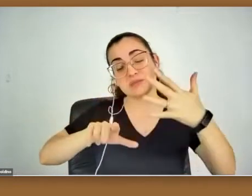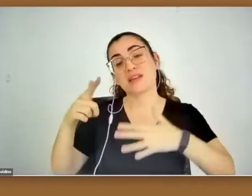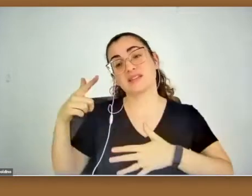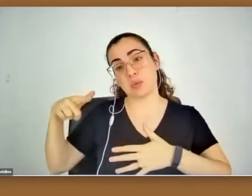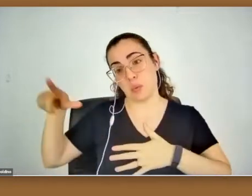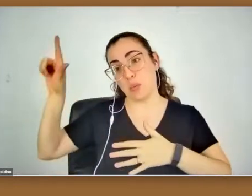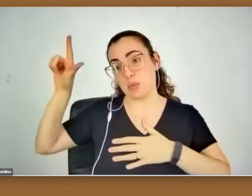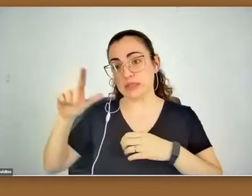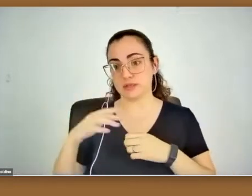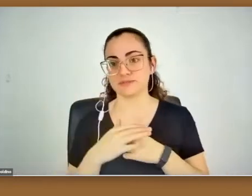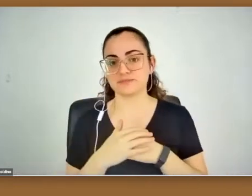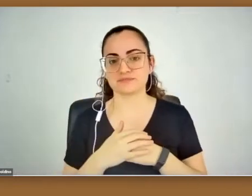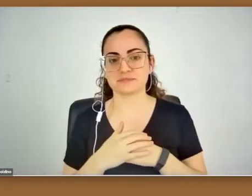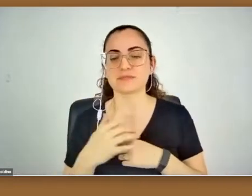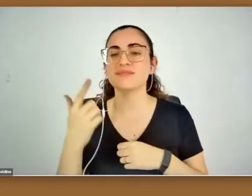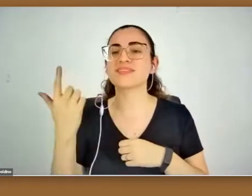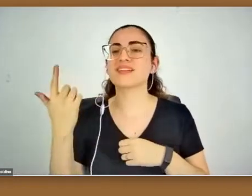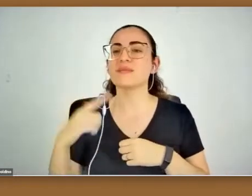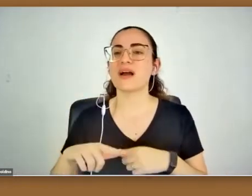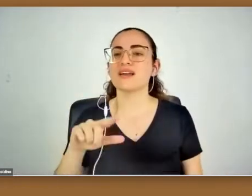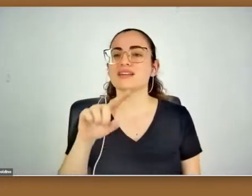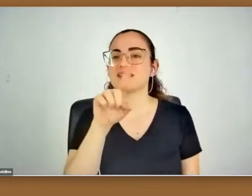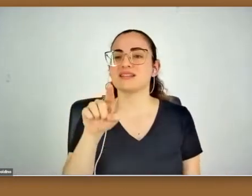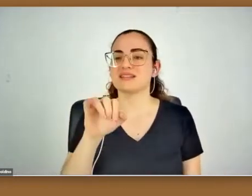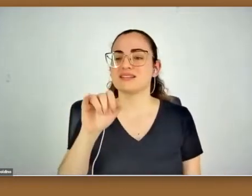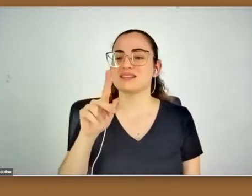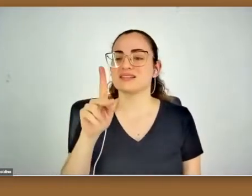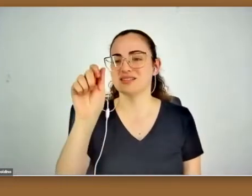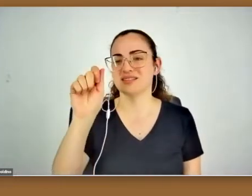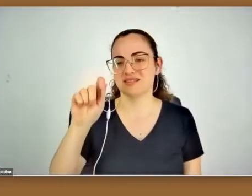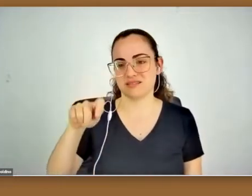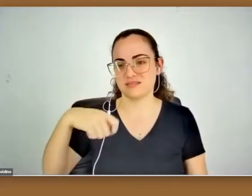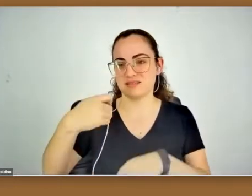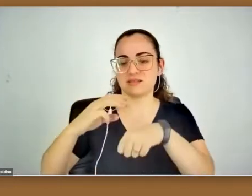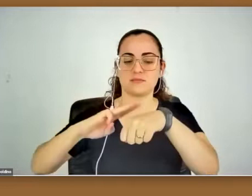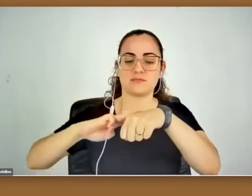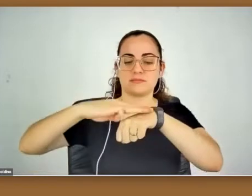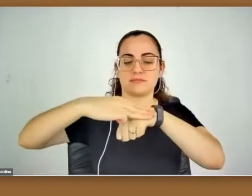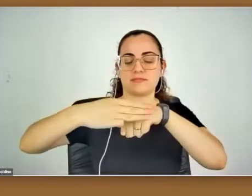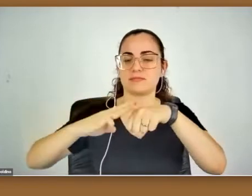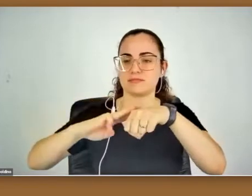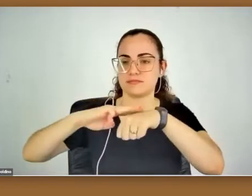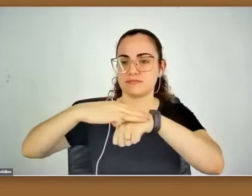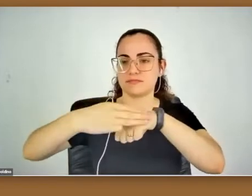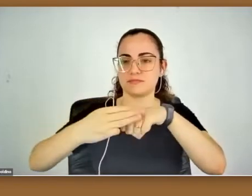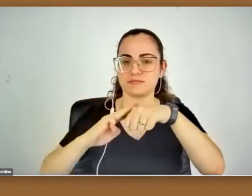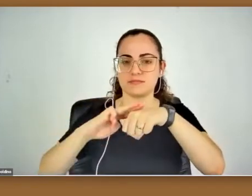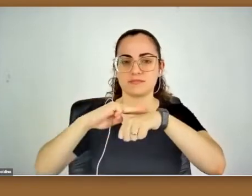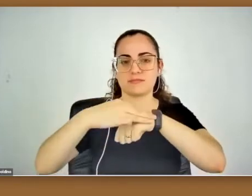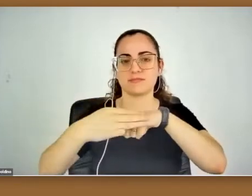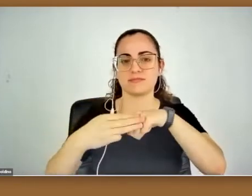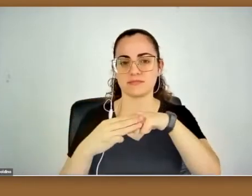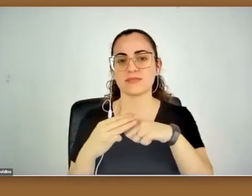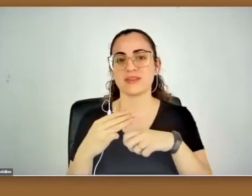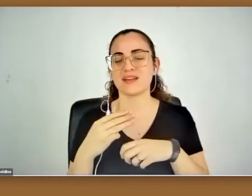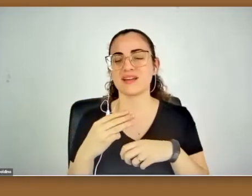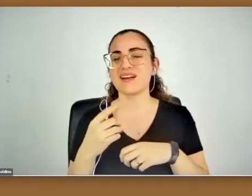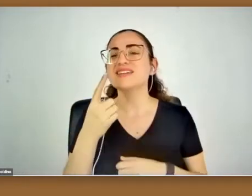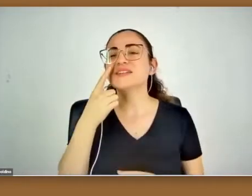que também é causado por um vírus. O Aedes aegypti, vocês vão ver, em grandes cidades, a gente vai ter muita, né,